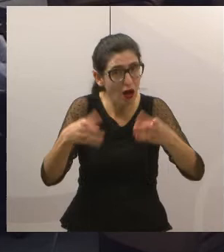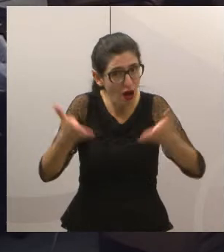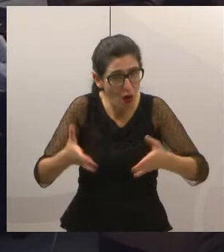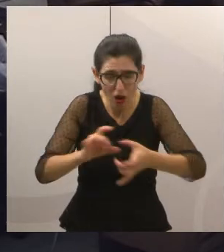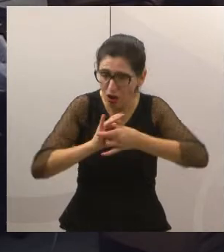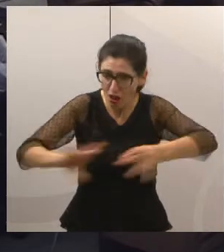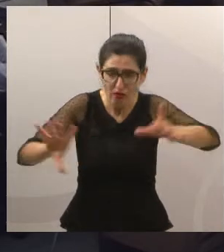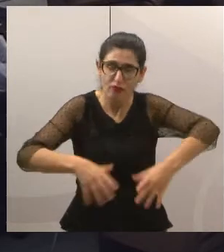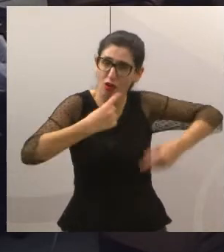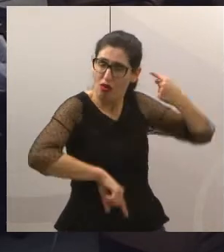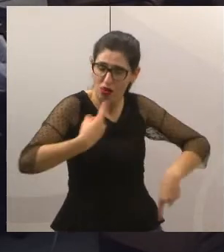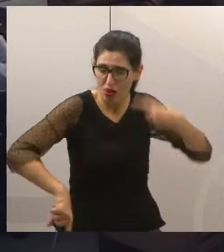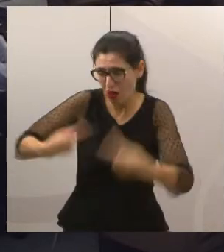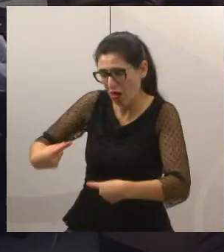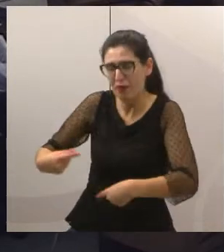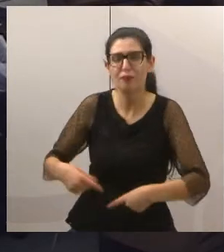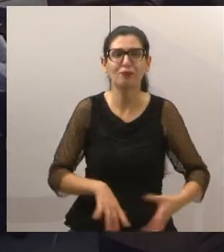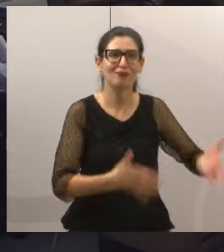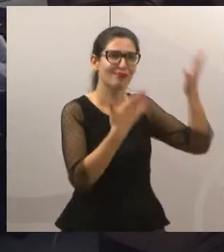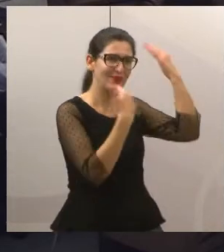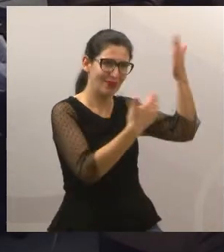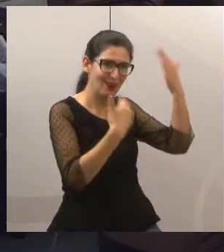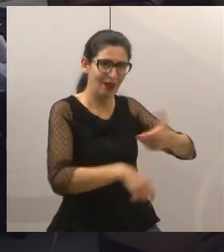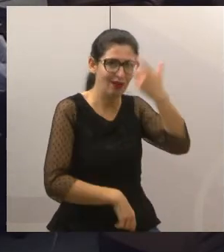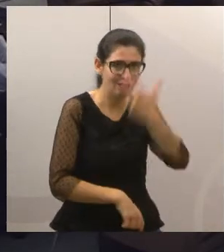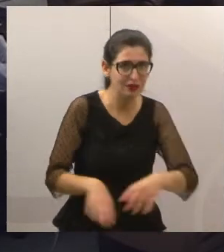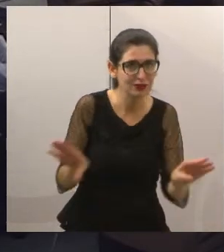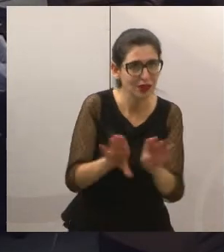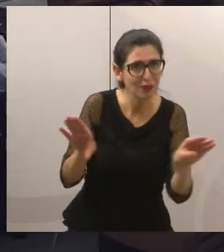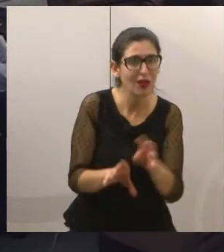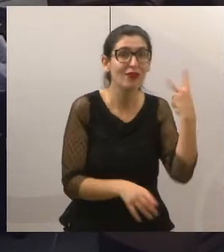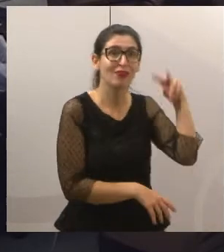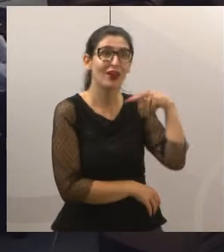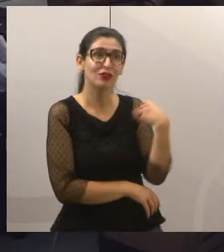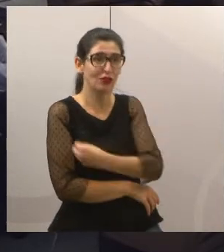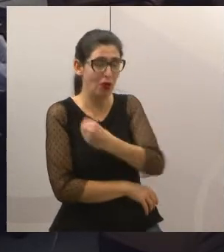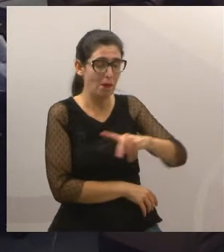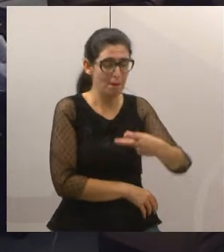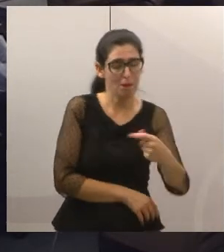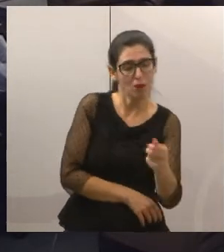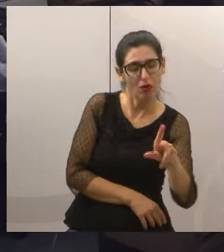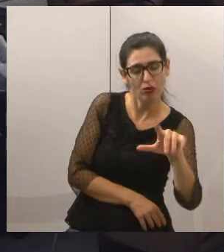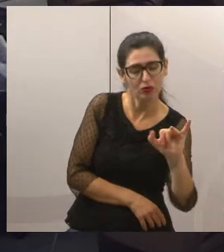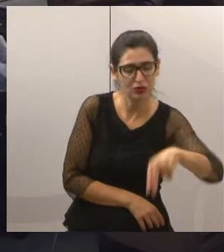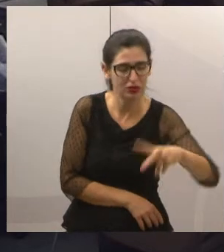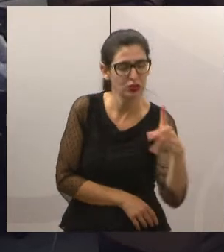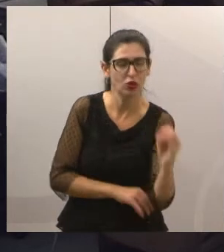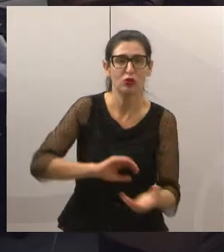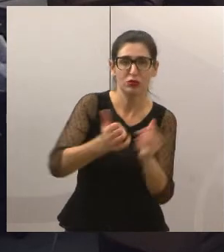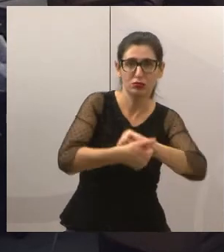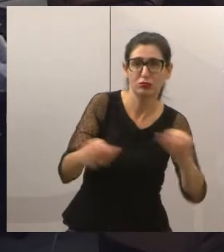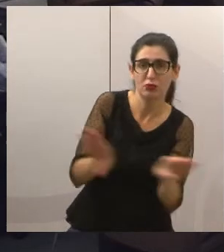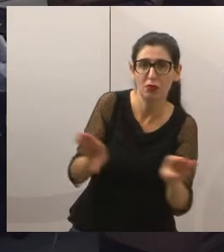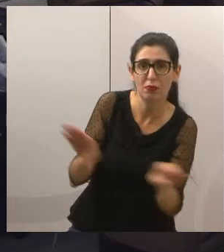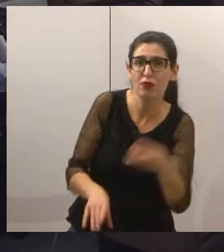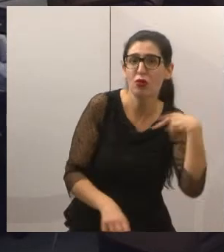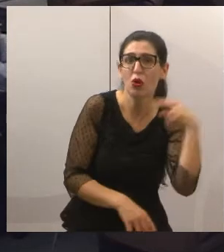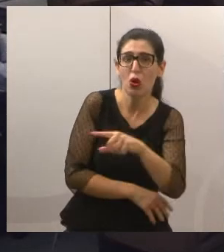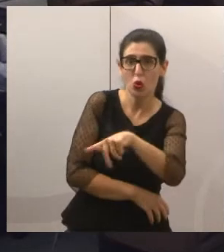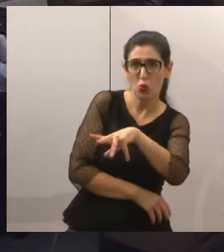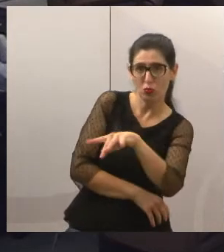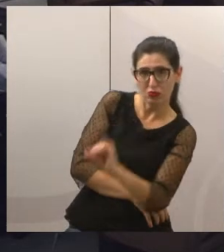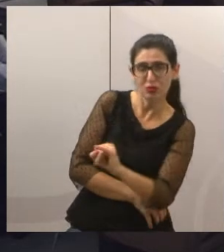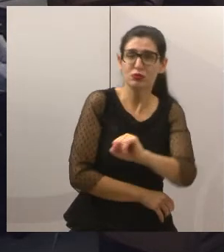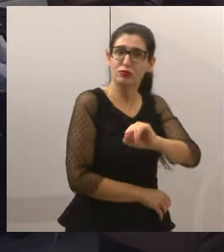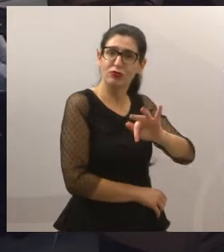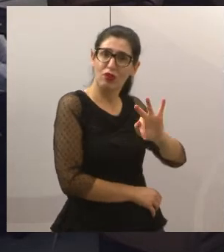Bom, agradecendo a explanação, quero também registrar aqui a presença dos vereadores Paulinho do Esporte e vereador Luiz Flávio. Bom, está